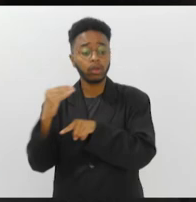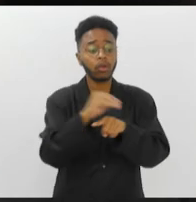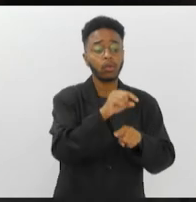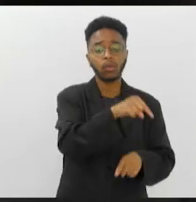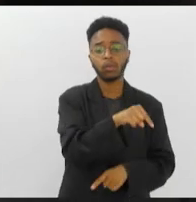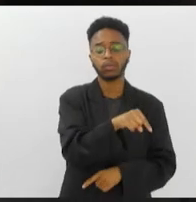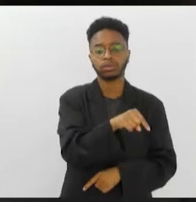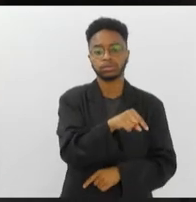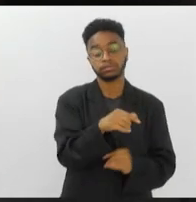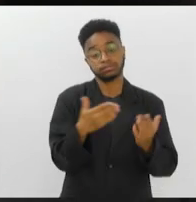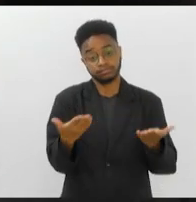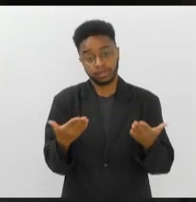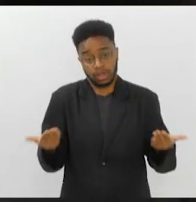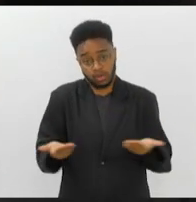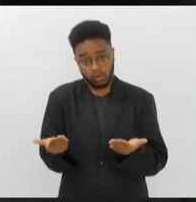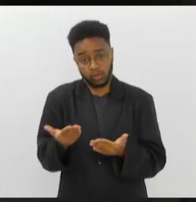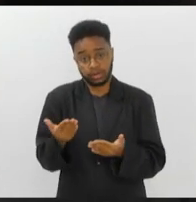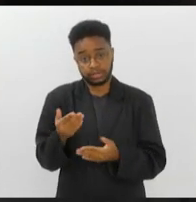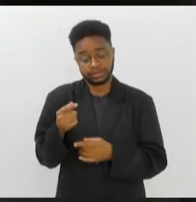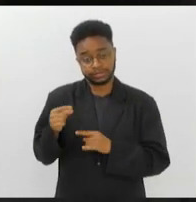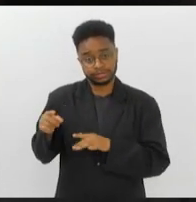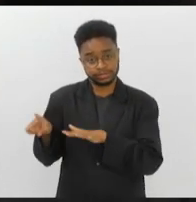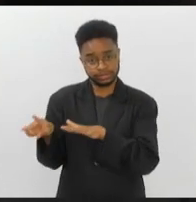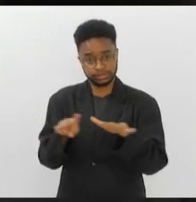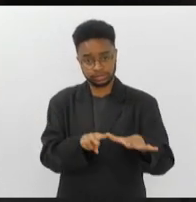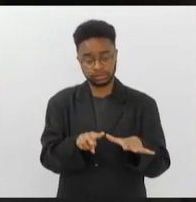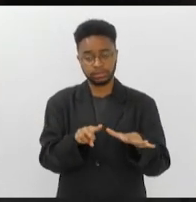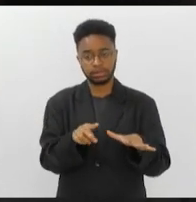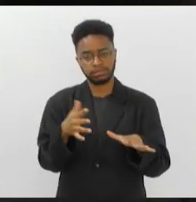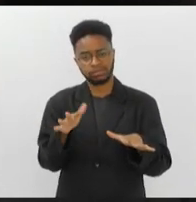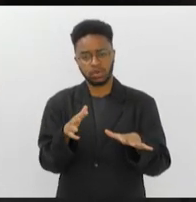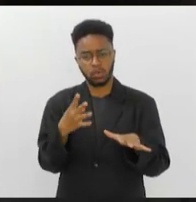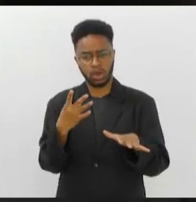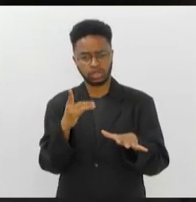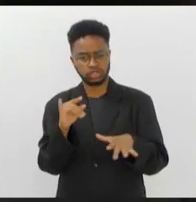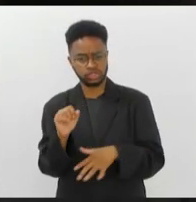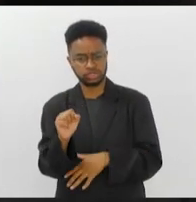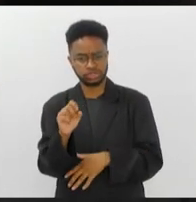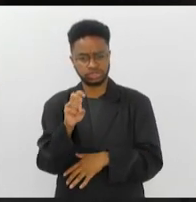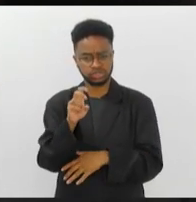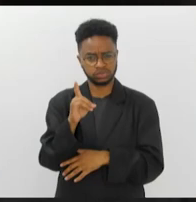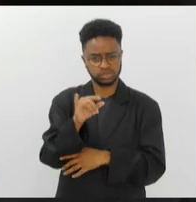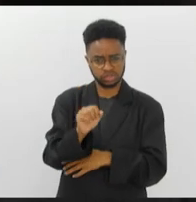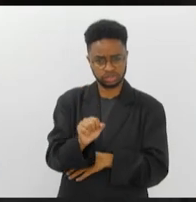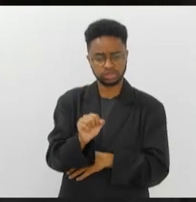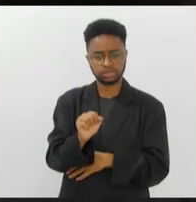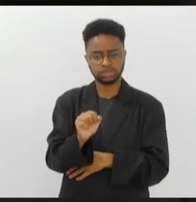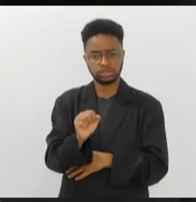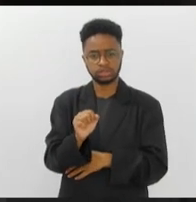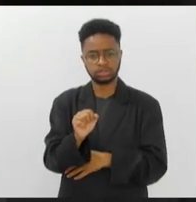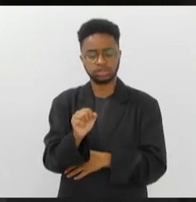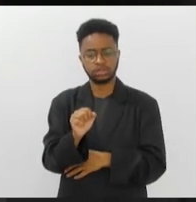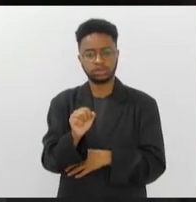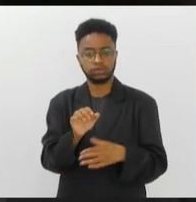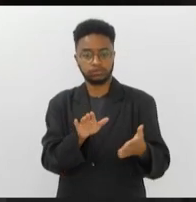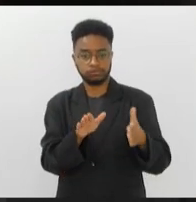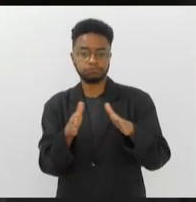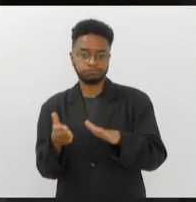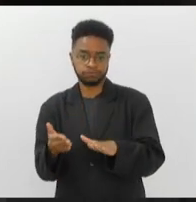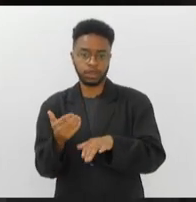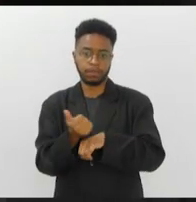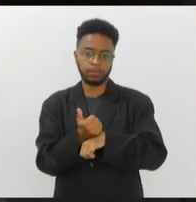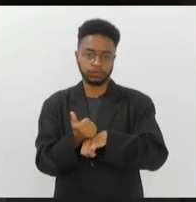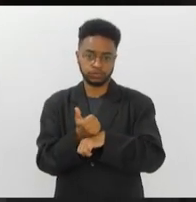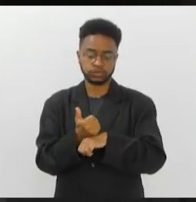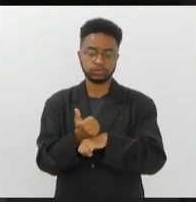nós, essa semana, tem 4, 5 dias, nós perdemos uma profissional